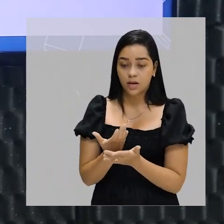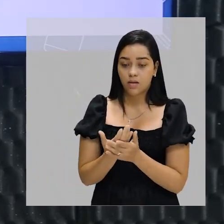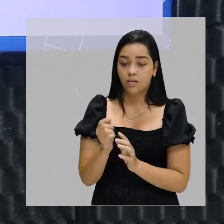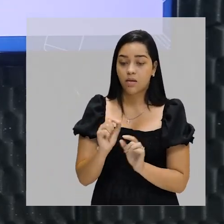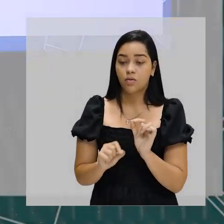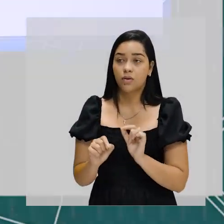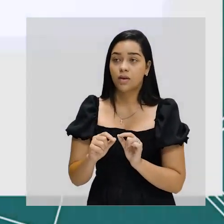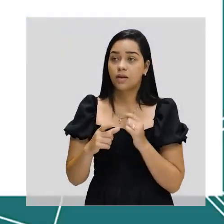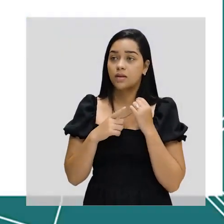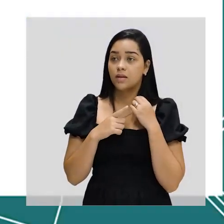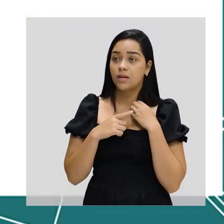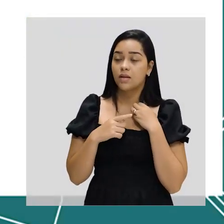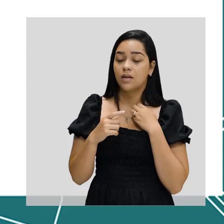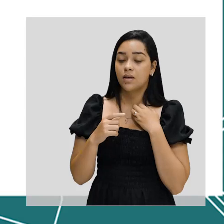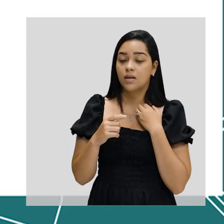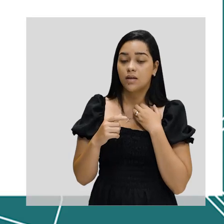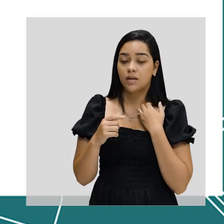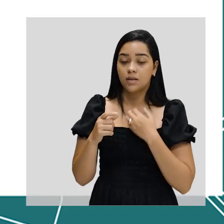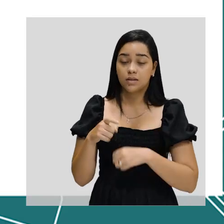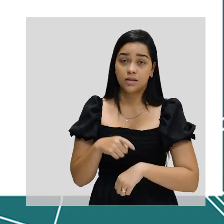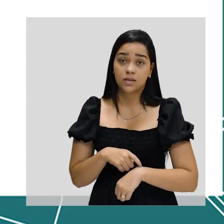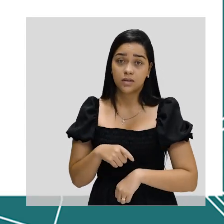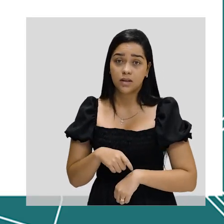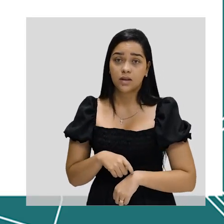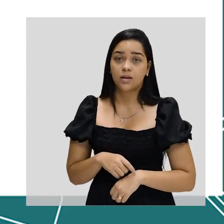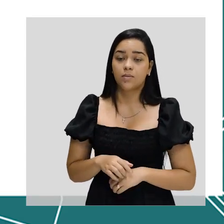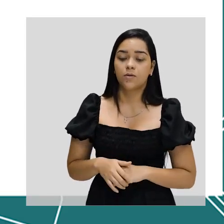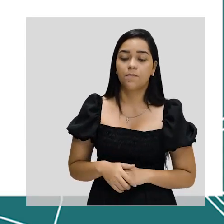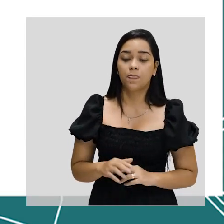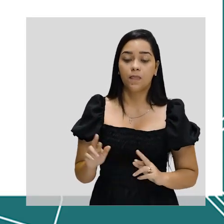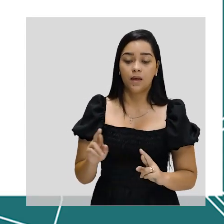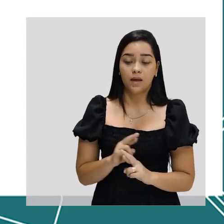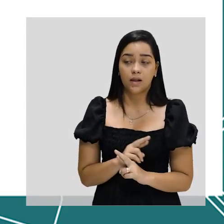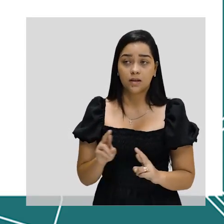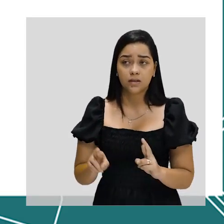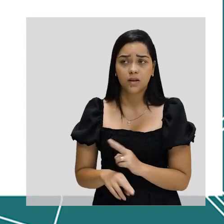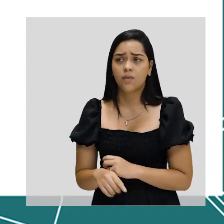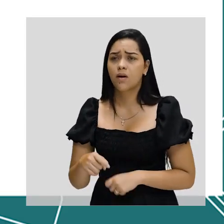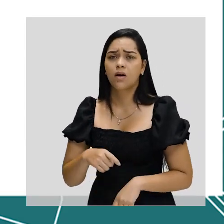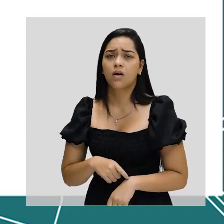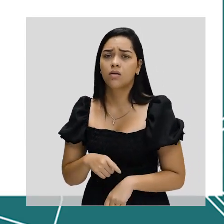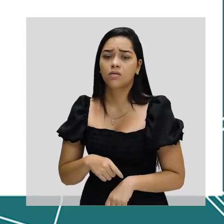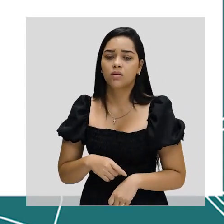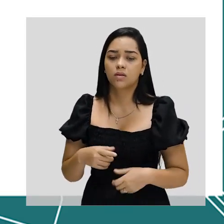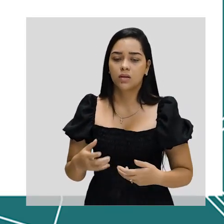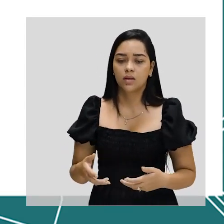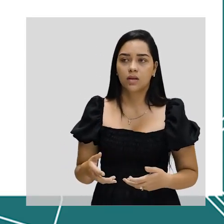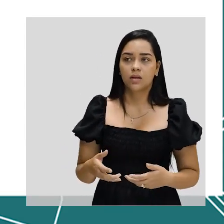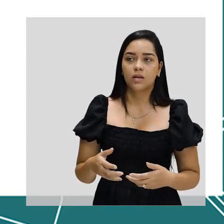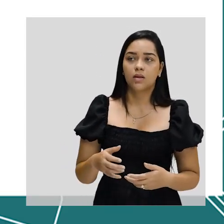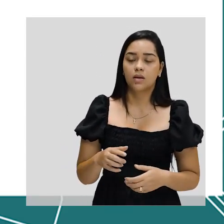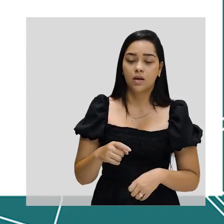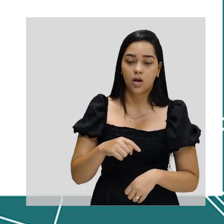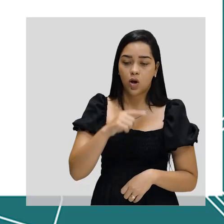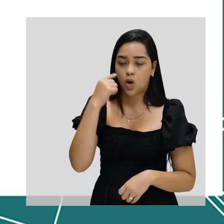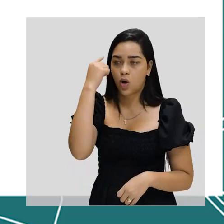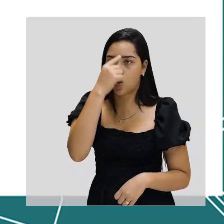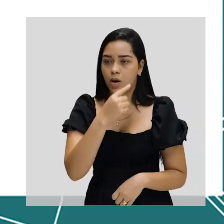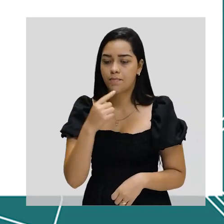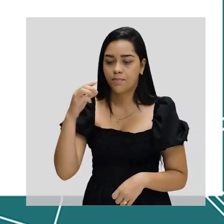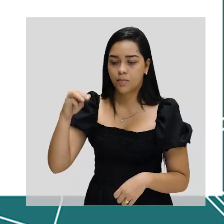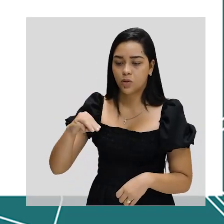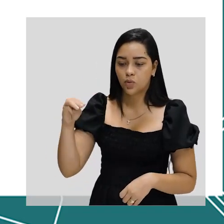a unidade de tempo. Então, com relação ao tempo, hora, minuto e